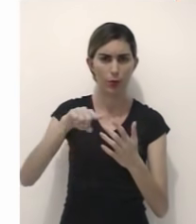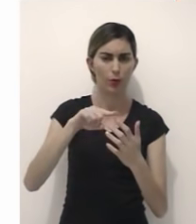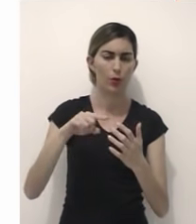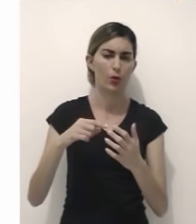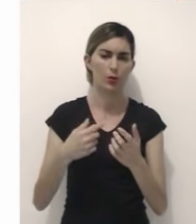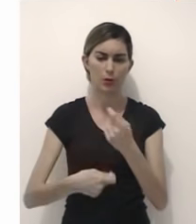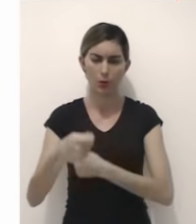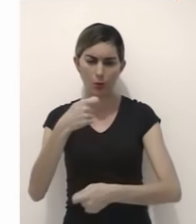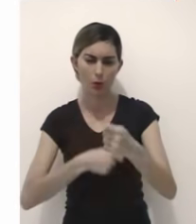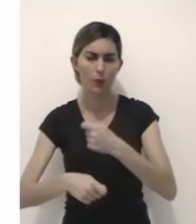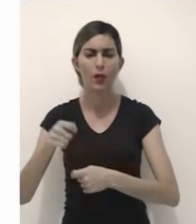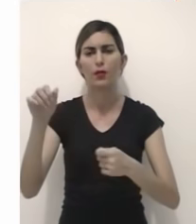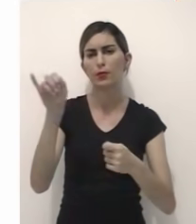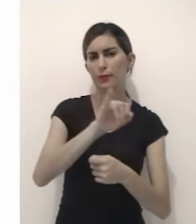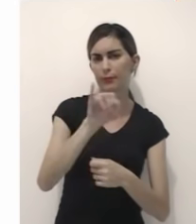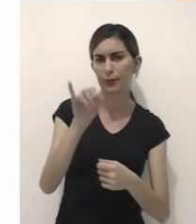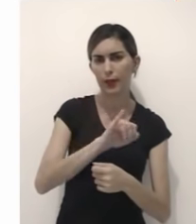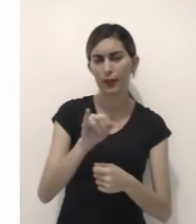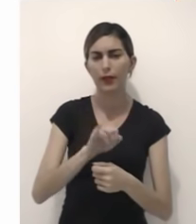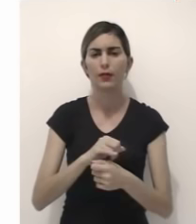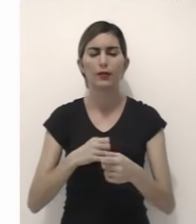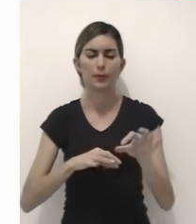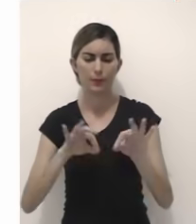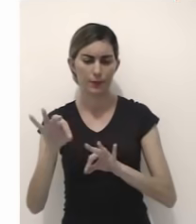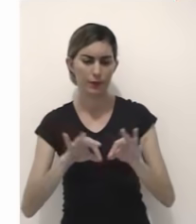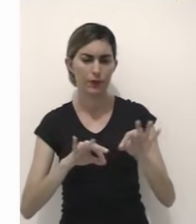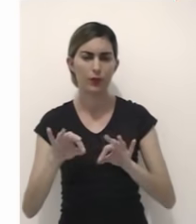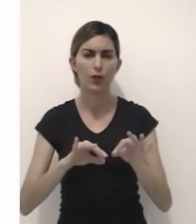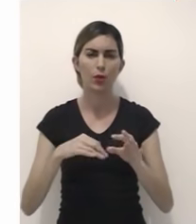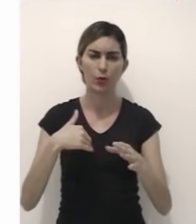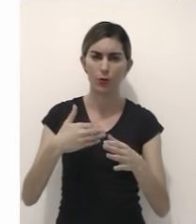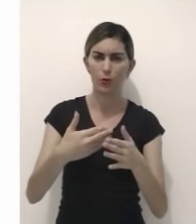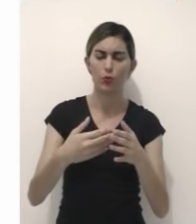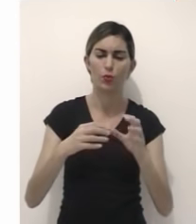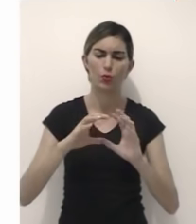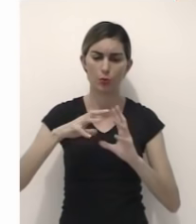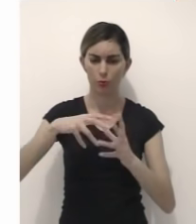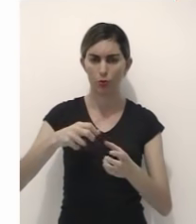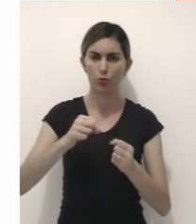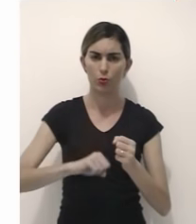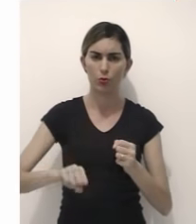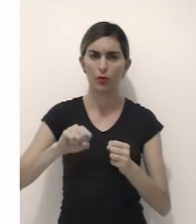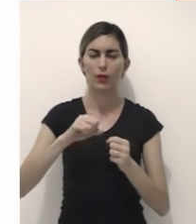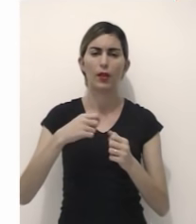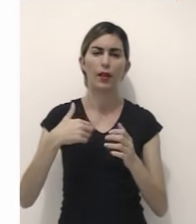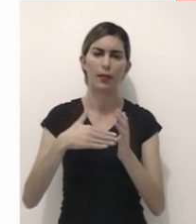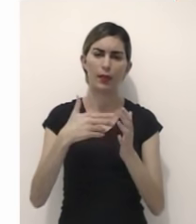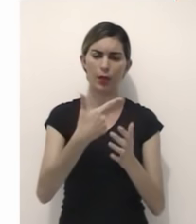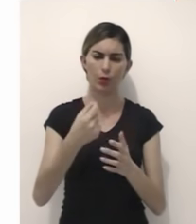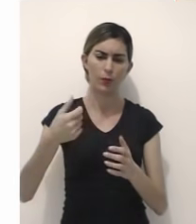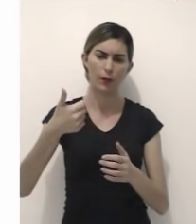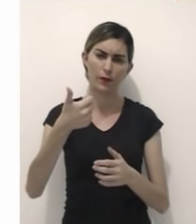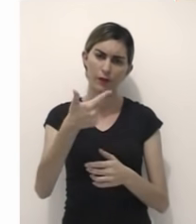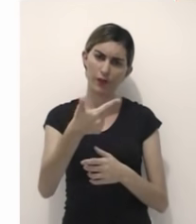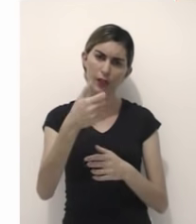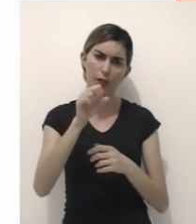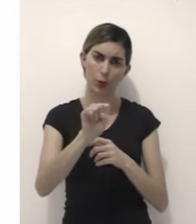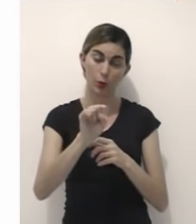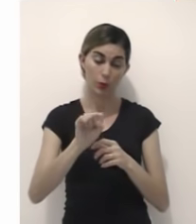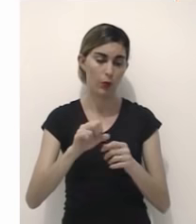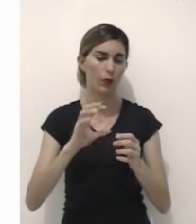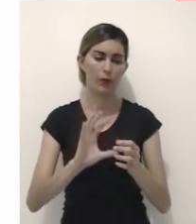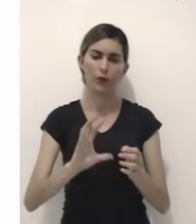Colaboraremos com nossos parceiros comerciais internacionais e estabeleceremos uma exploração sustentável até 2028. Então,